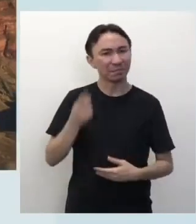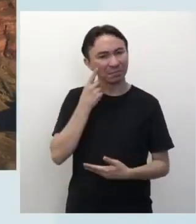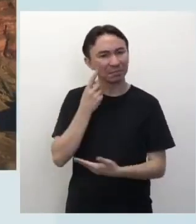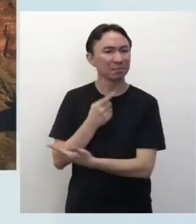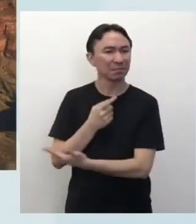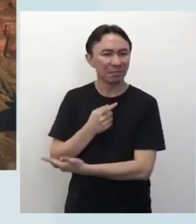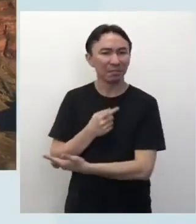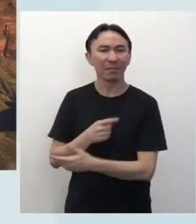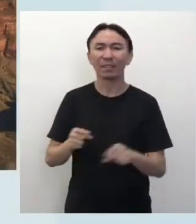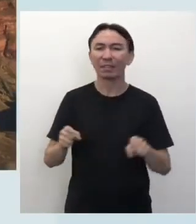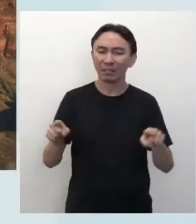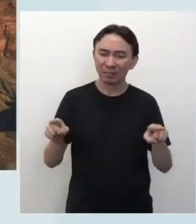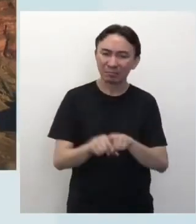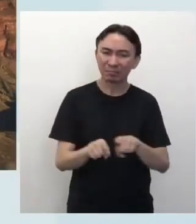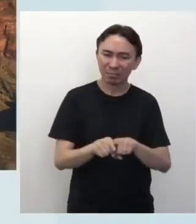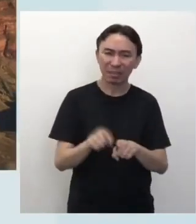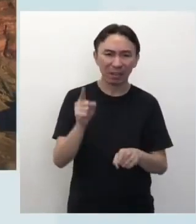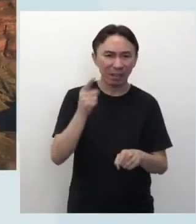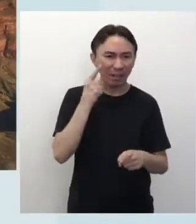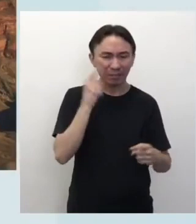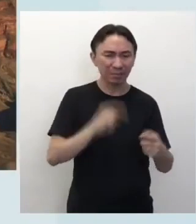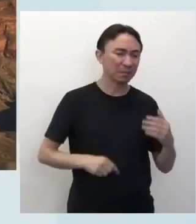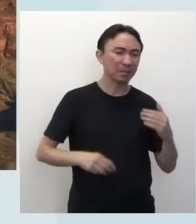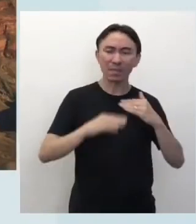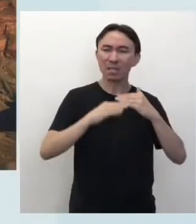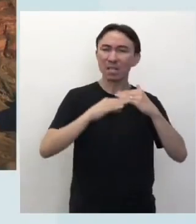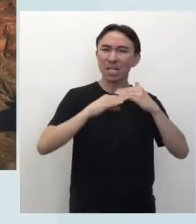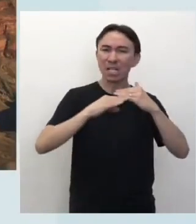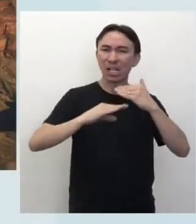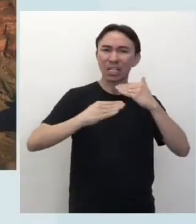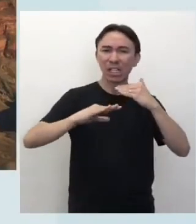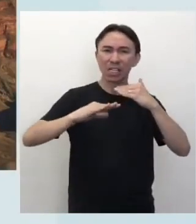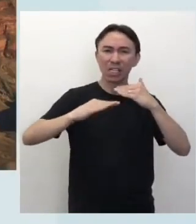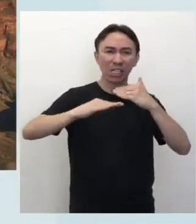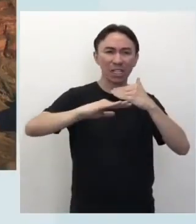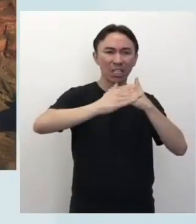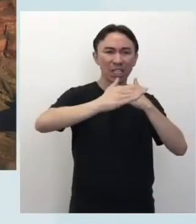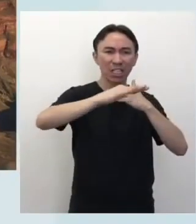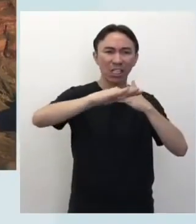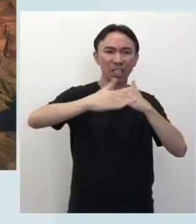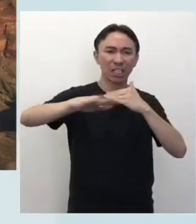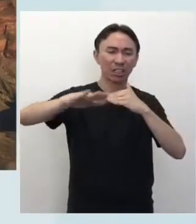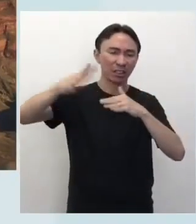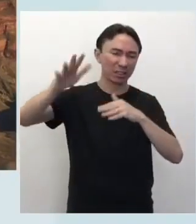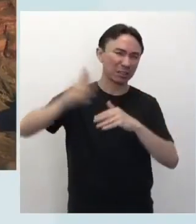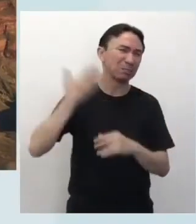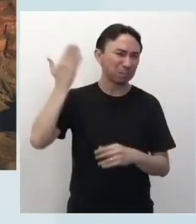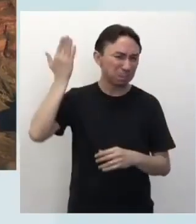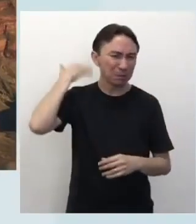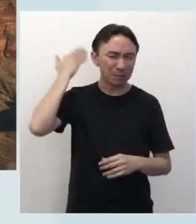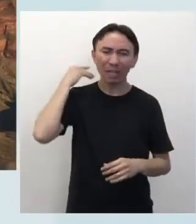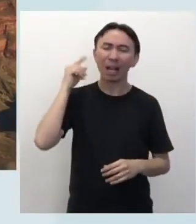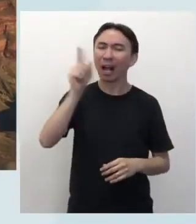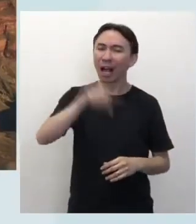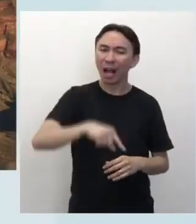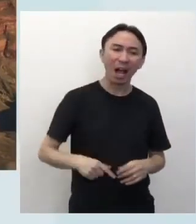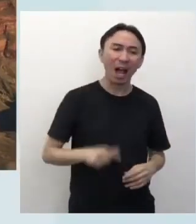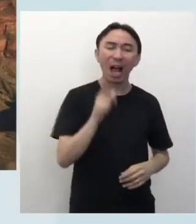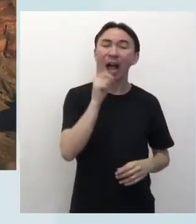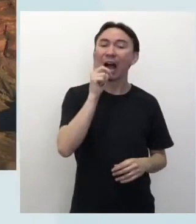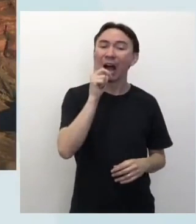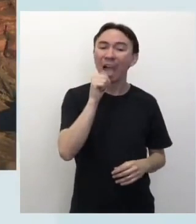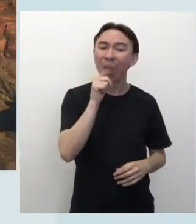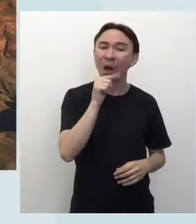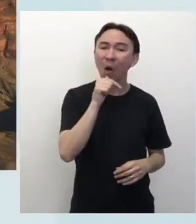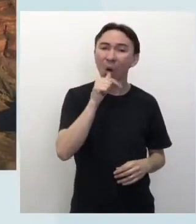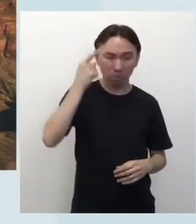né, ele é uma região, né, que foi, né, antigamente, ela era totalmente alagada, né, a gente observa até esses